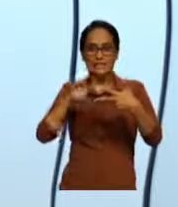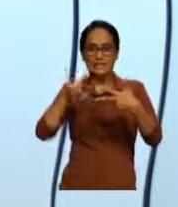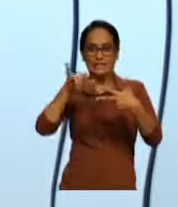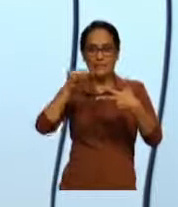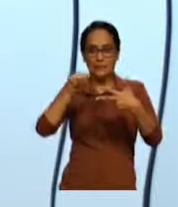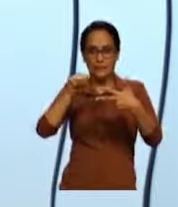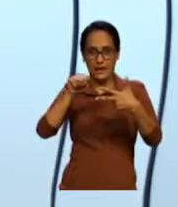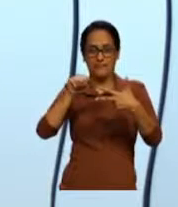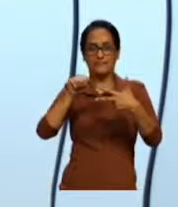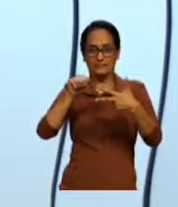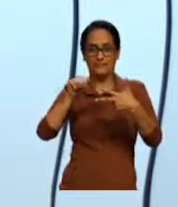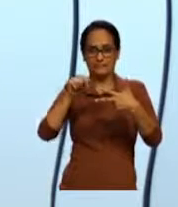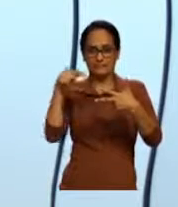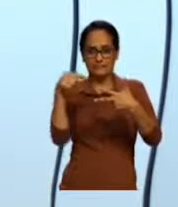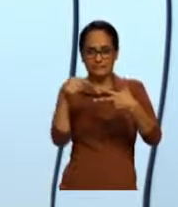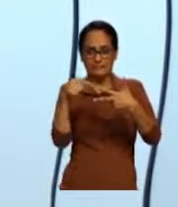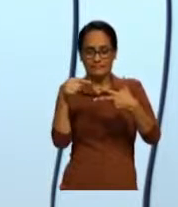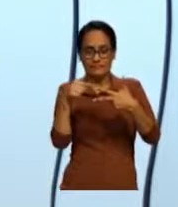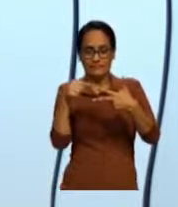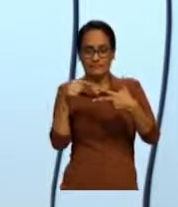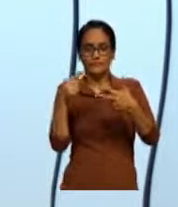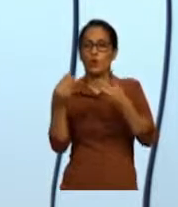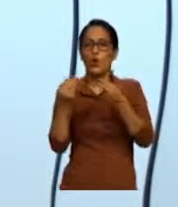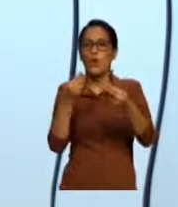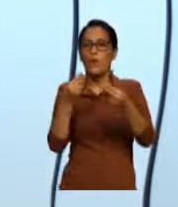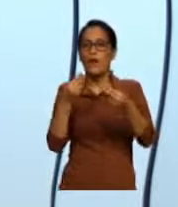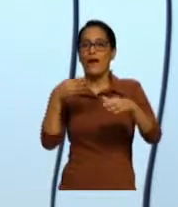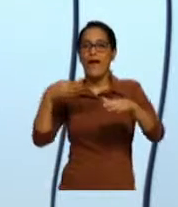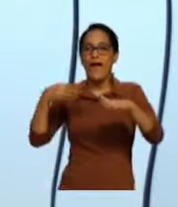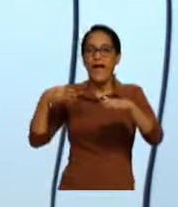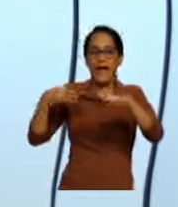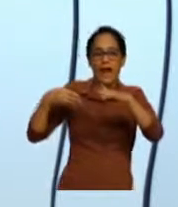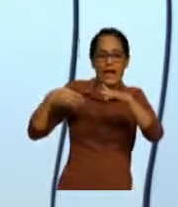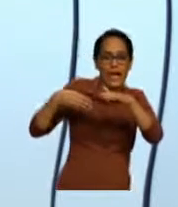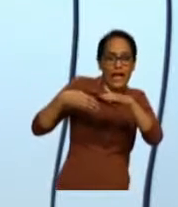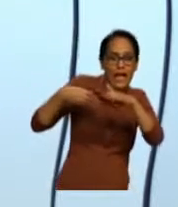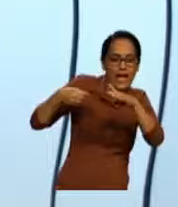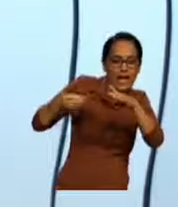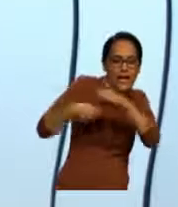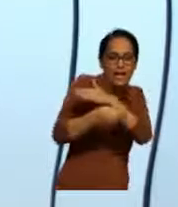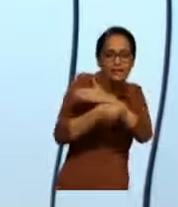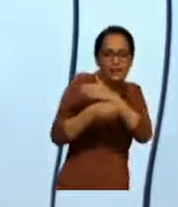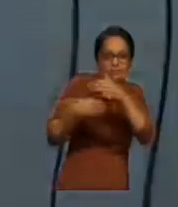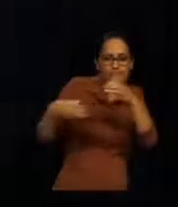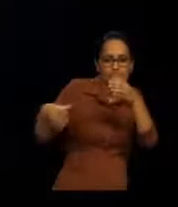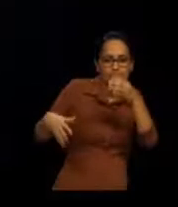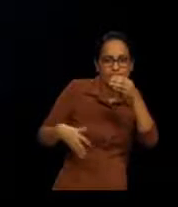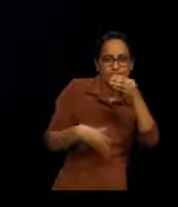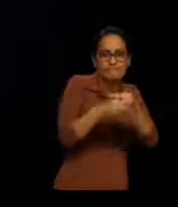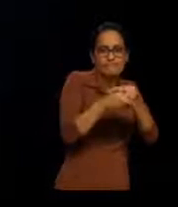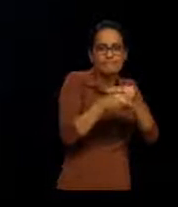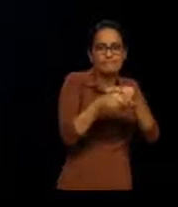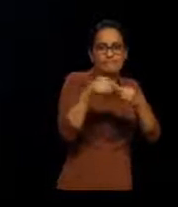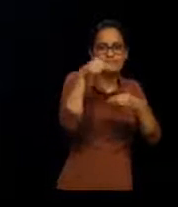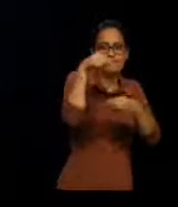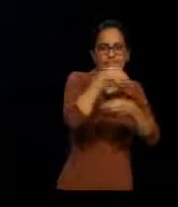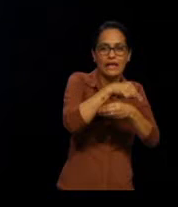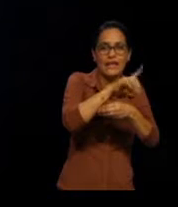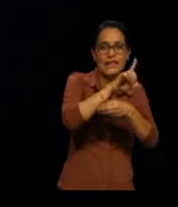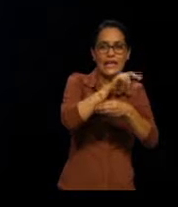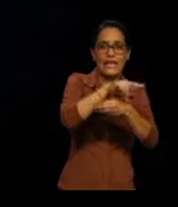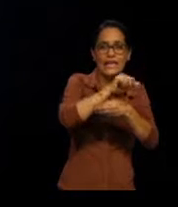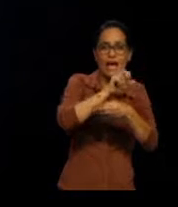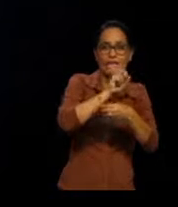integrase. O próprio nome já fala. Integrase, lembra de integrar, juntar. Junta o DNA